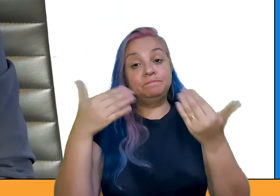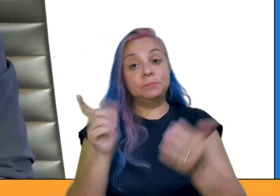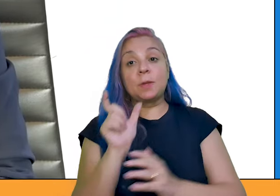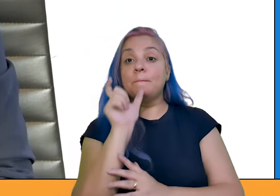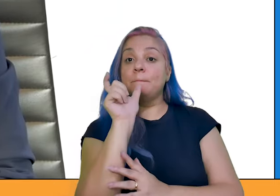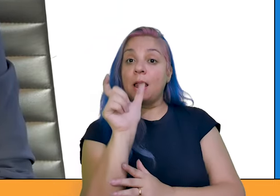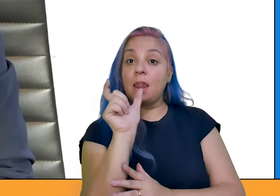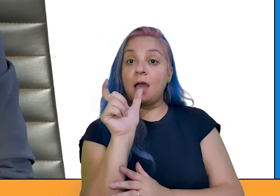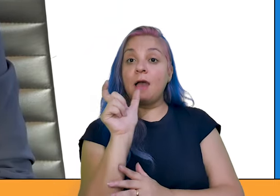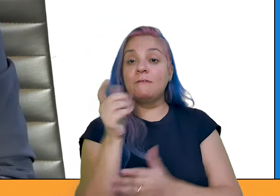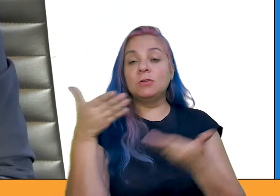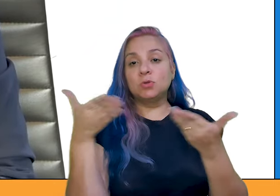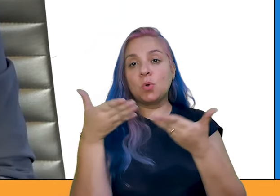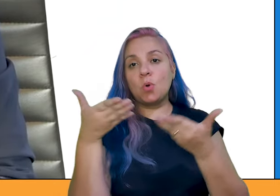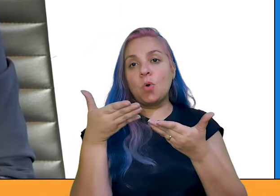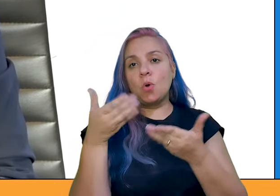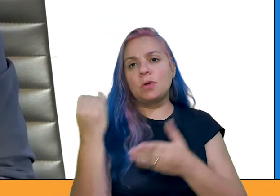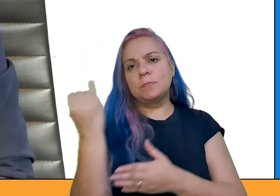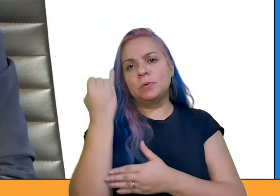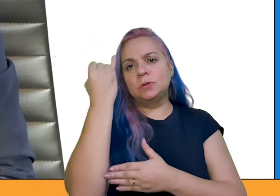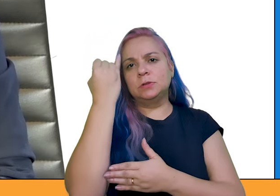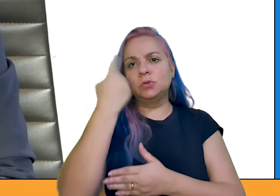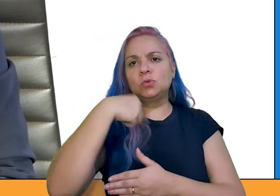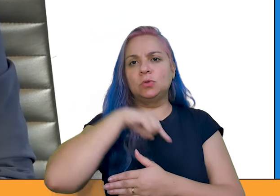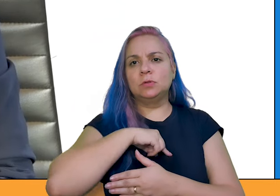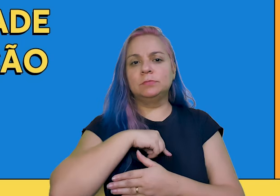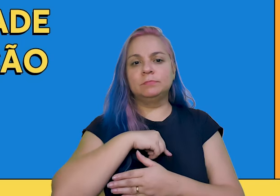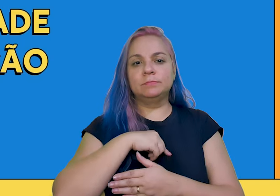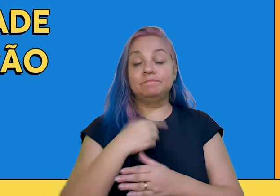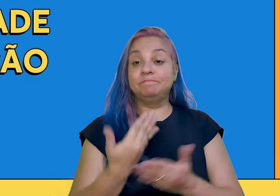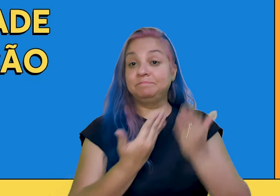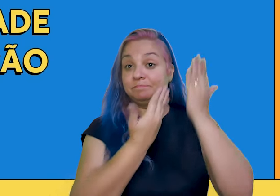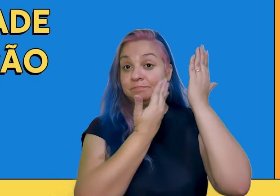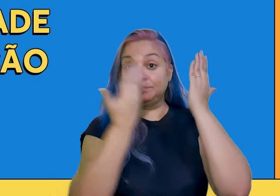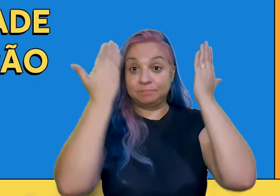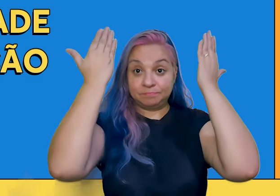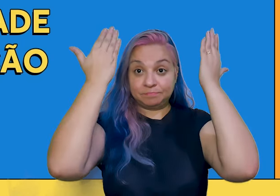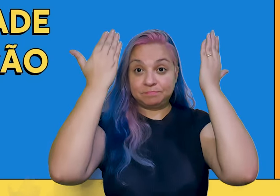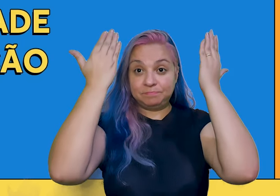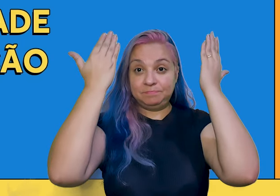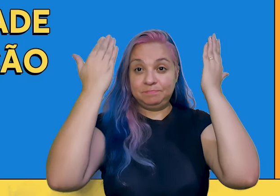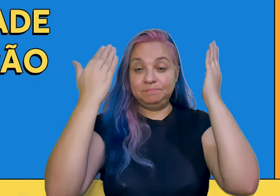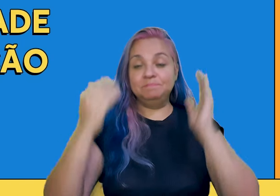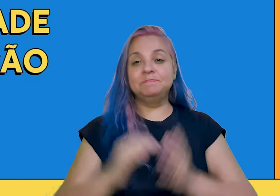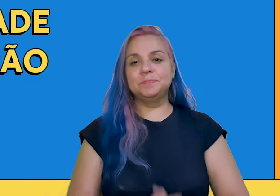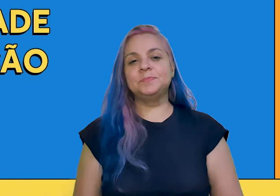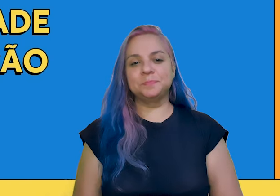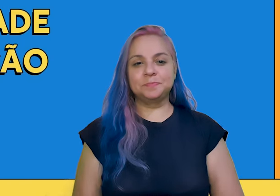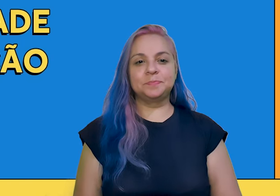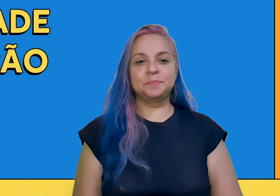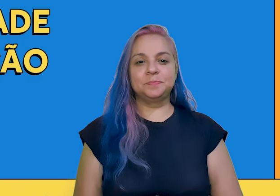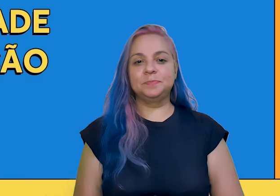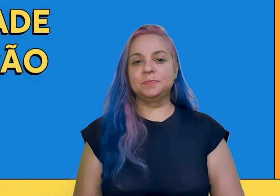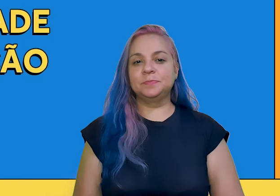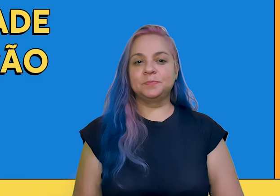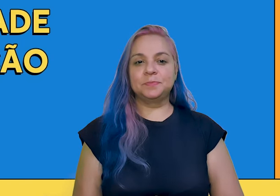fotografia. Então, como palavras-chave para essa aula de hoje, ressaltamos imagem, retrato,